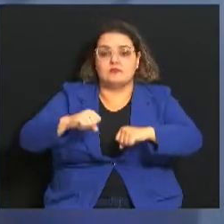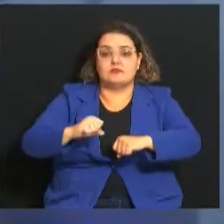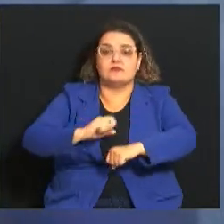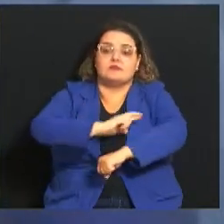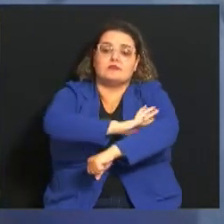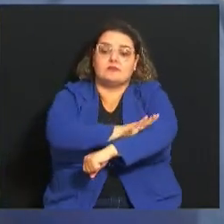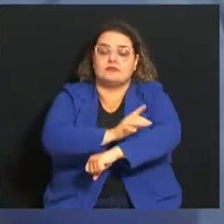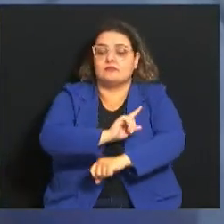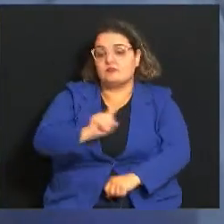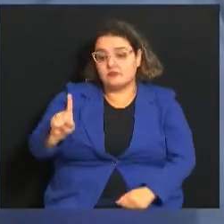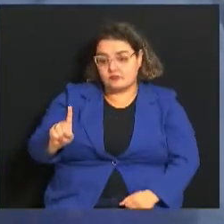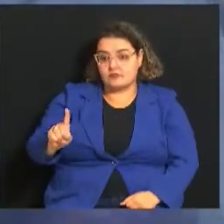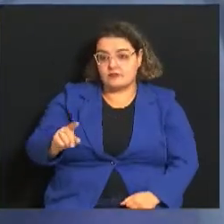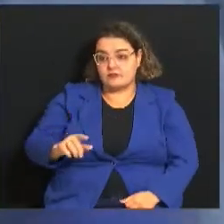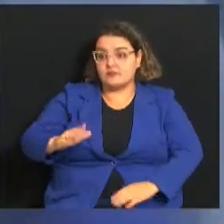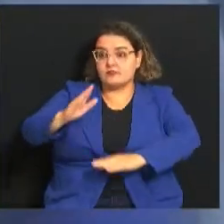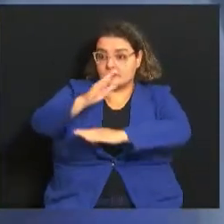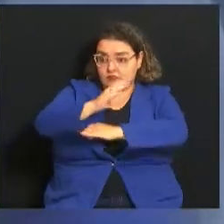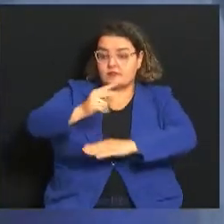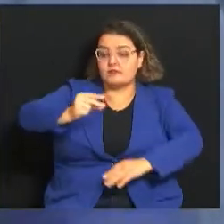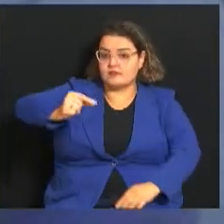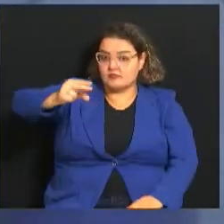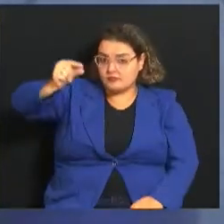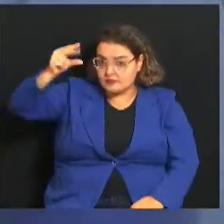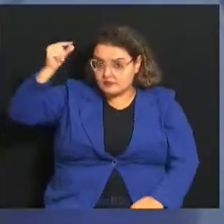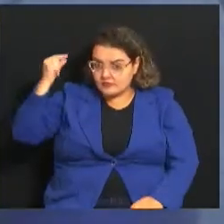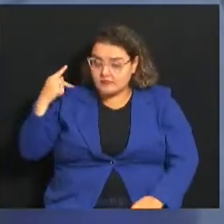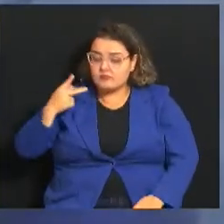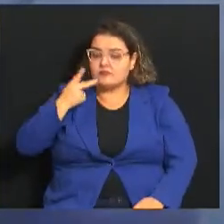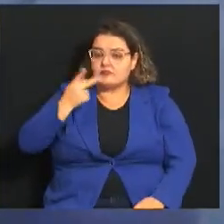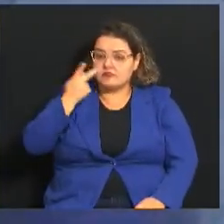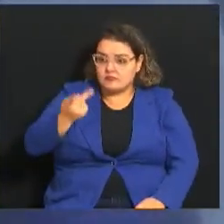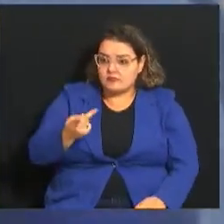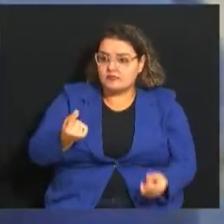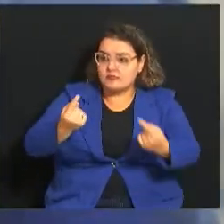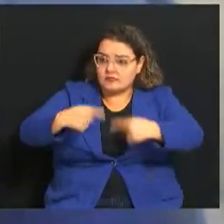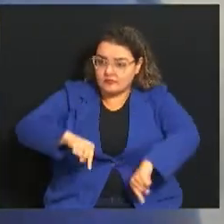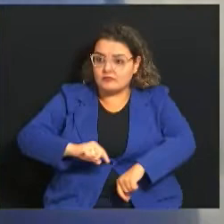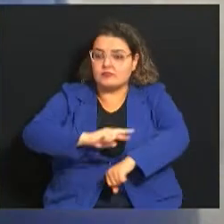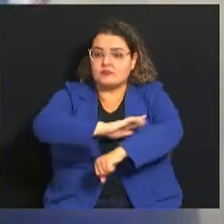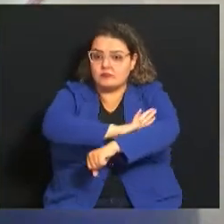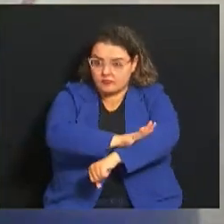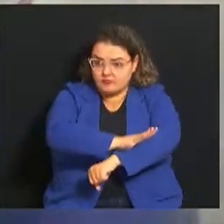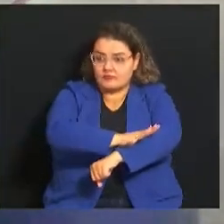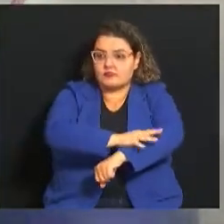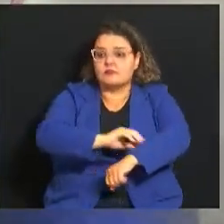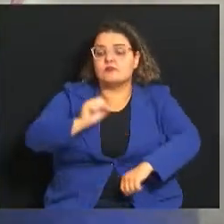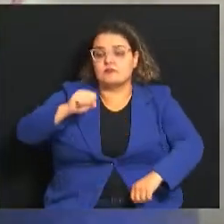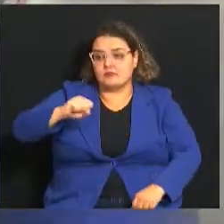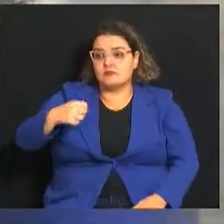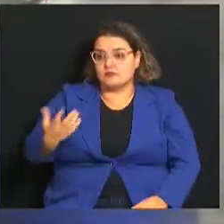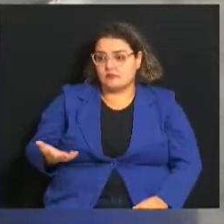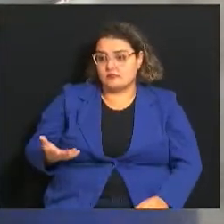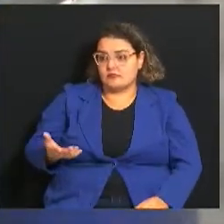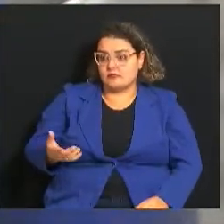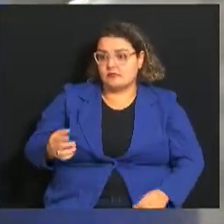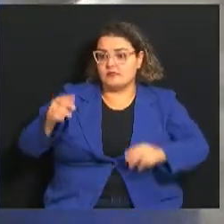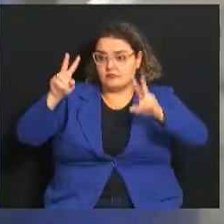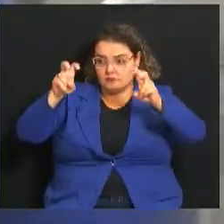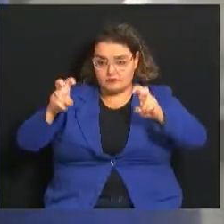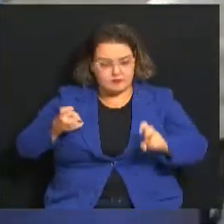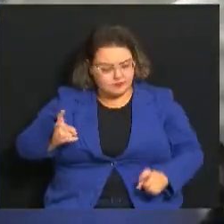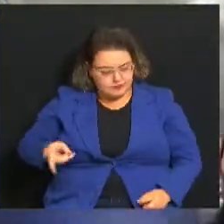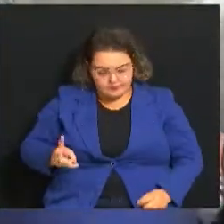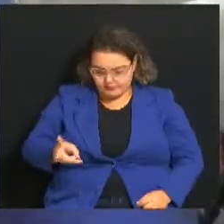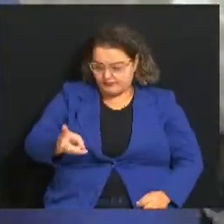faz muito tempo que vem também defendendo essa bandeira, a luta contra o racismo, né, vereador? Sim, na verdade esse é um tema permanente que